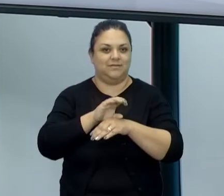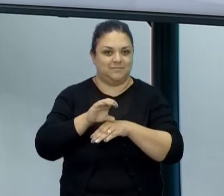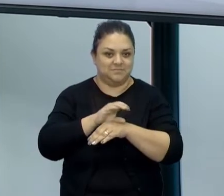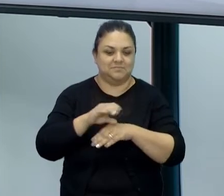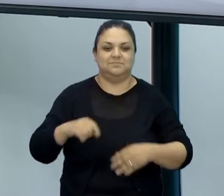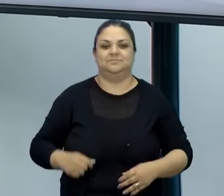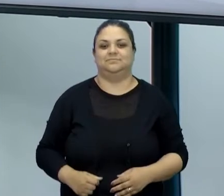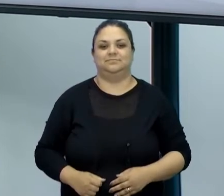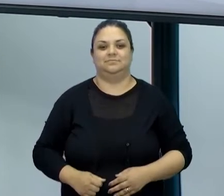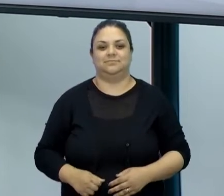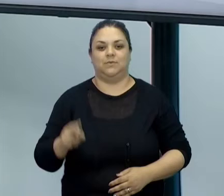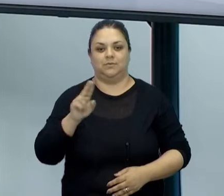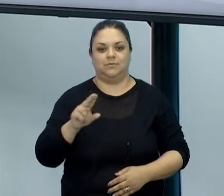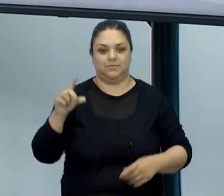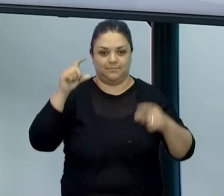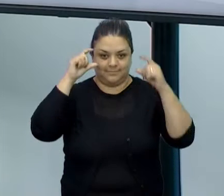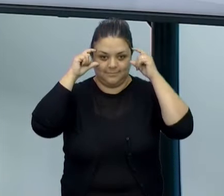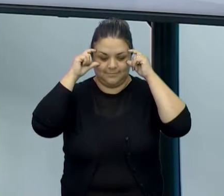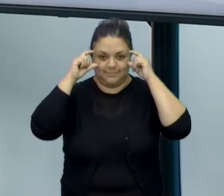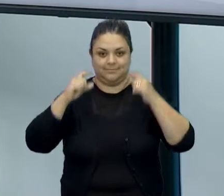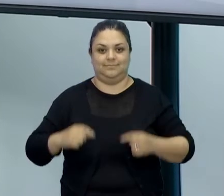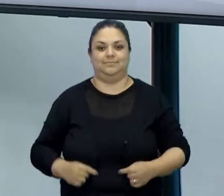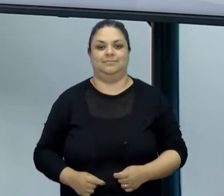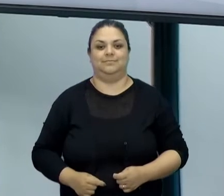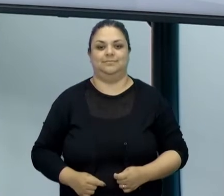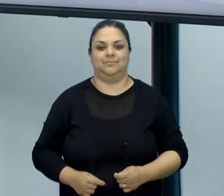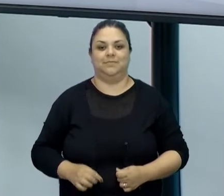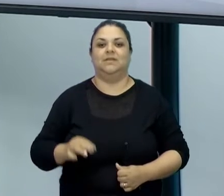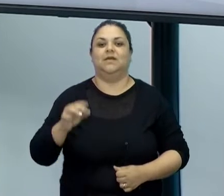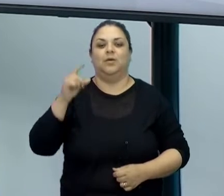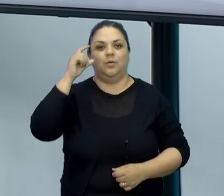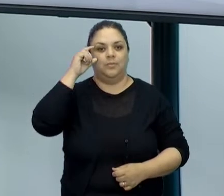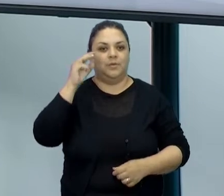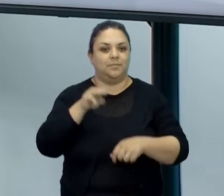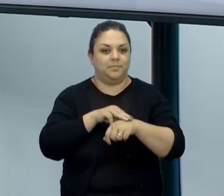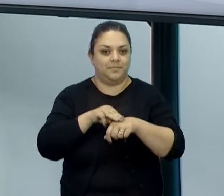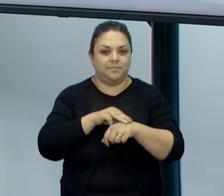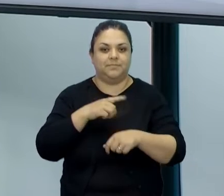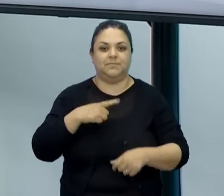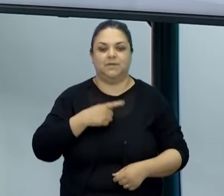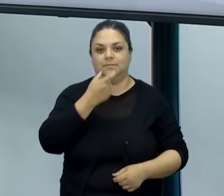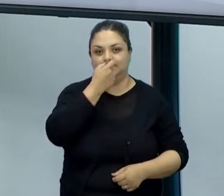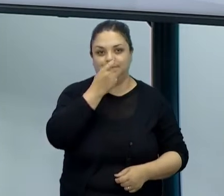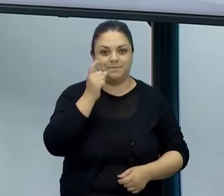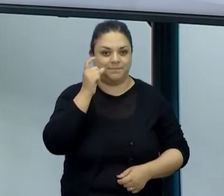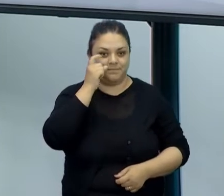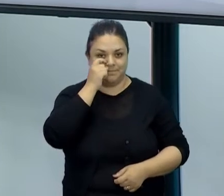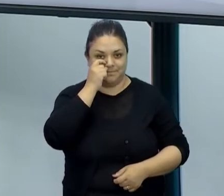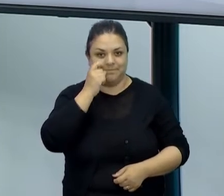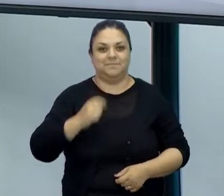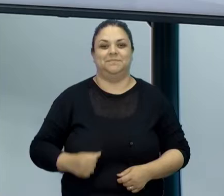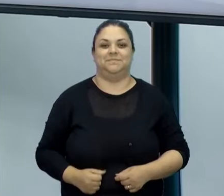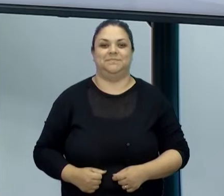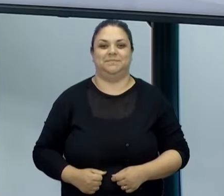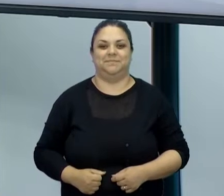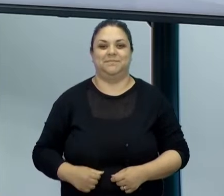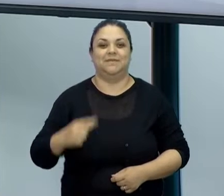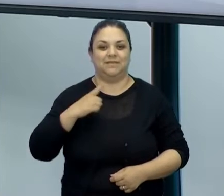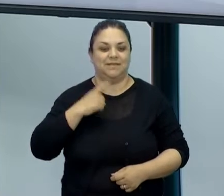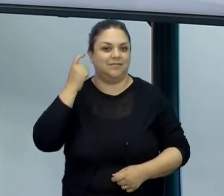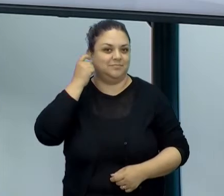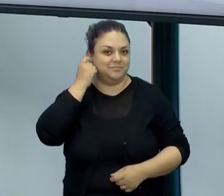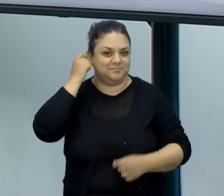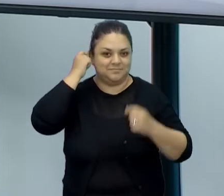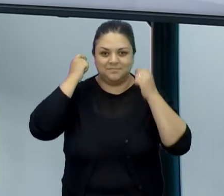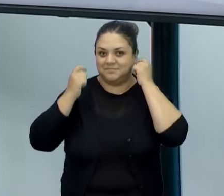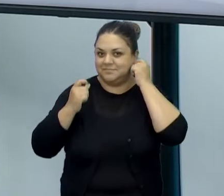também. Uso óculos, a armação do meu óculos é marrom, eu tenho 2 piercings no nariz, eu tenho piercings e brincos